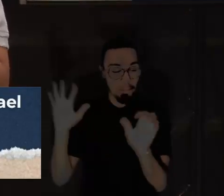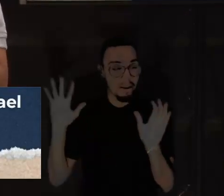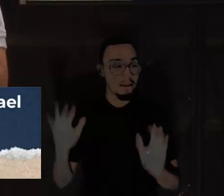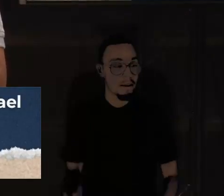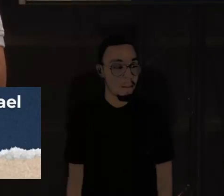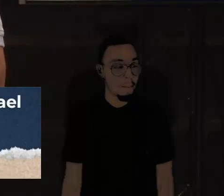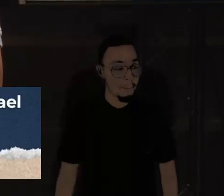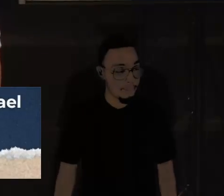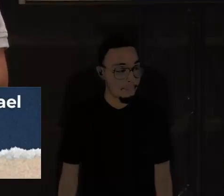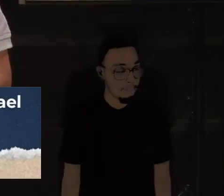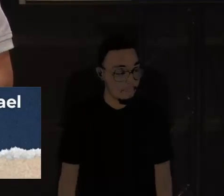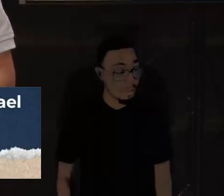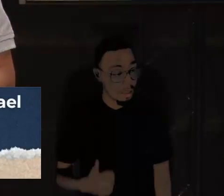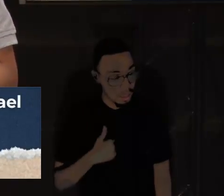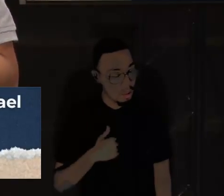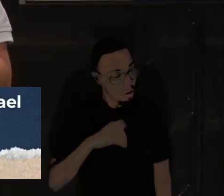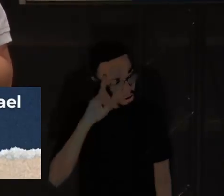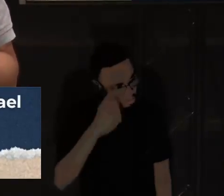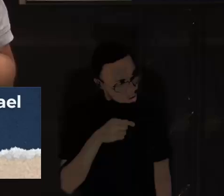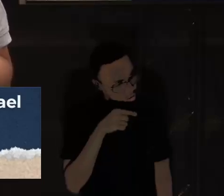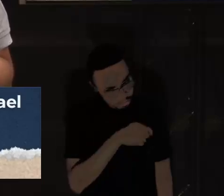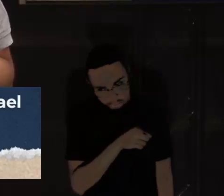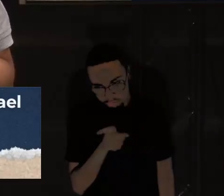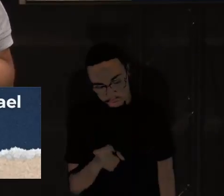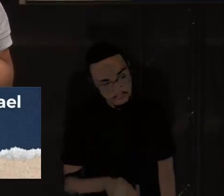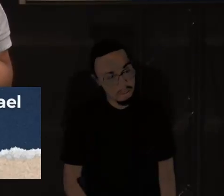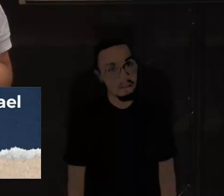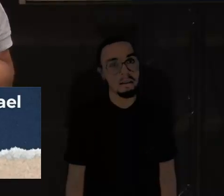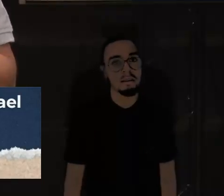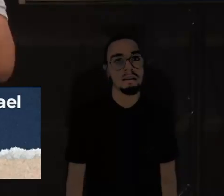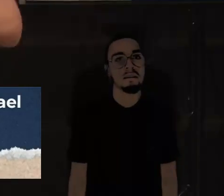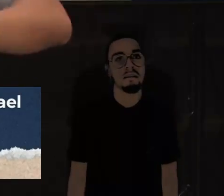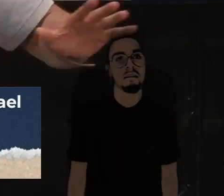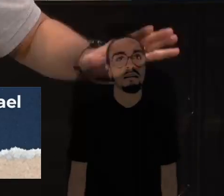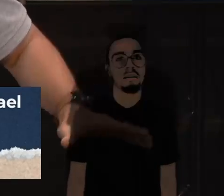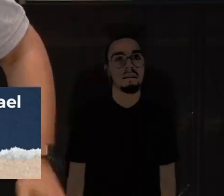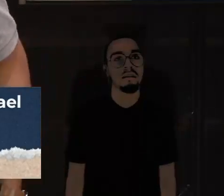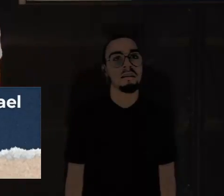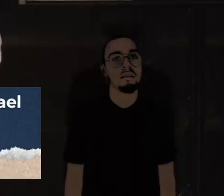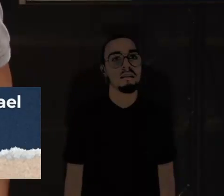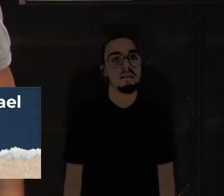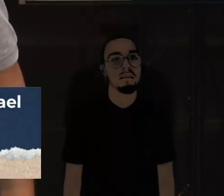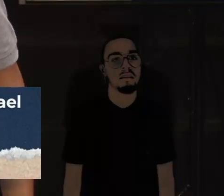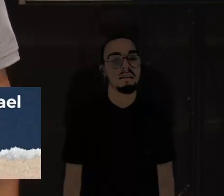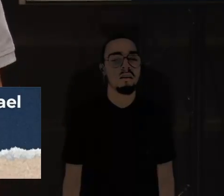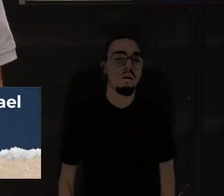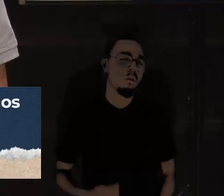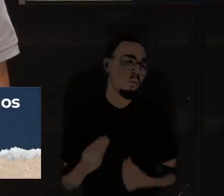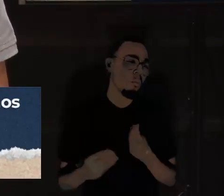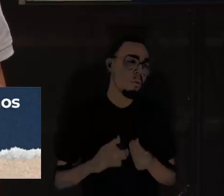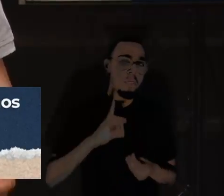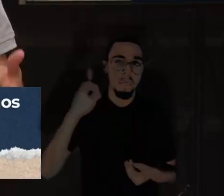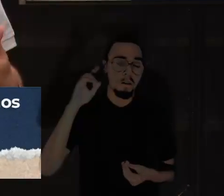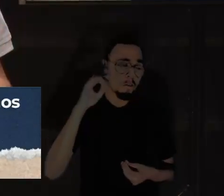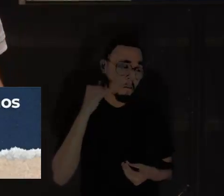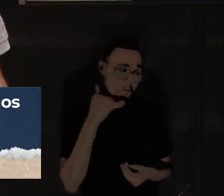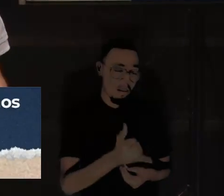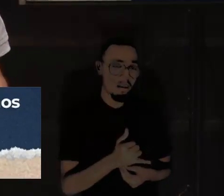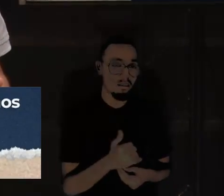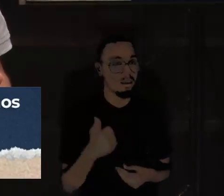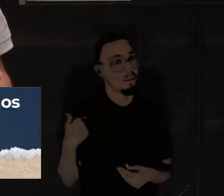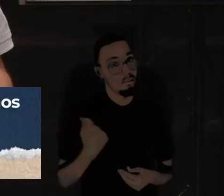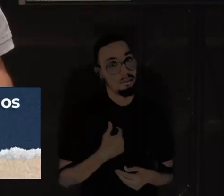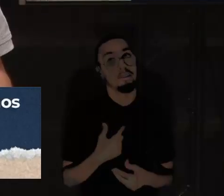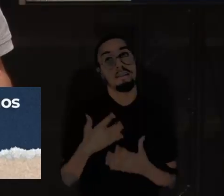Não sou eu que estou te enviando? Depois de um recado desse, era para a gente sair marchando em línguas. Mas aí vem a